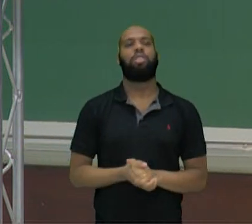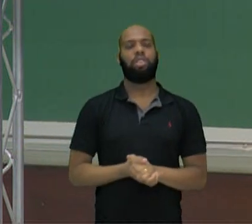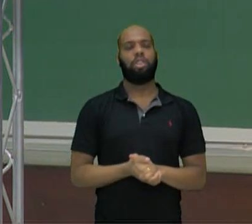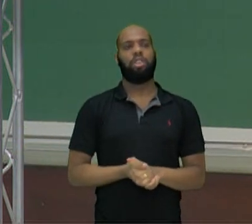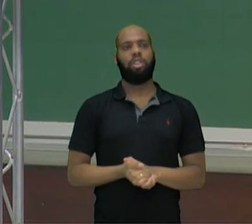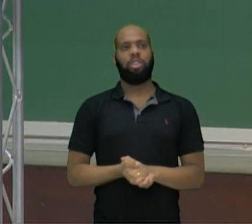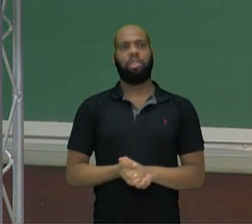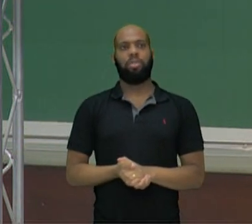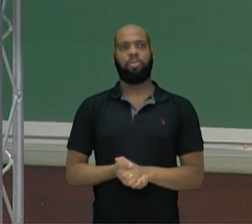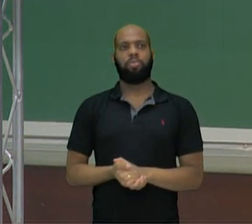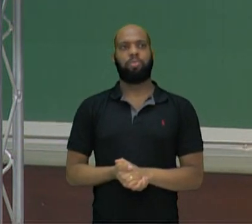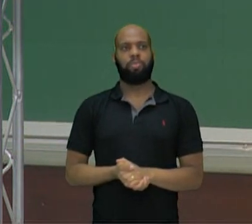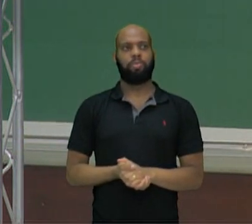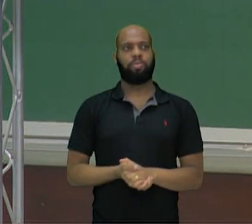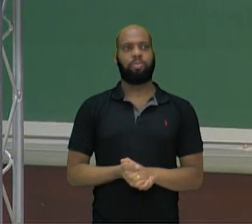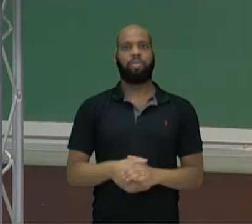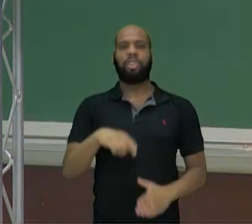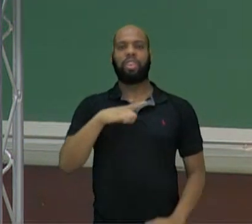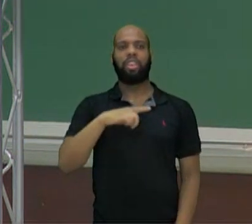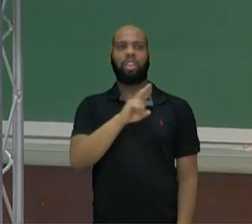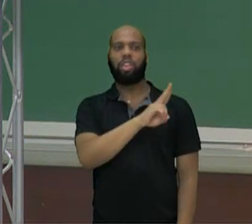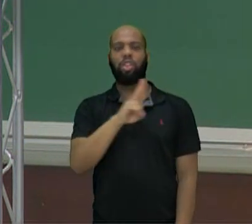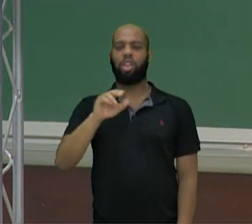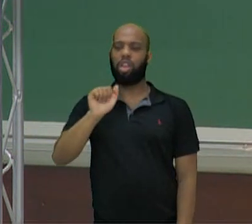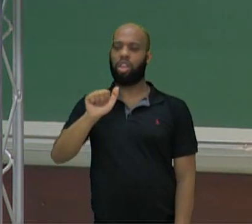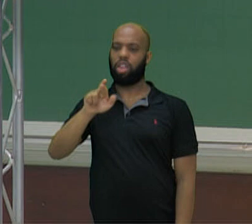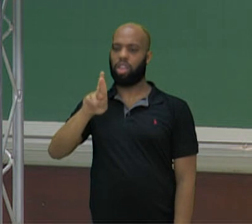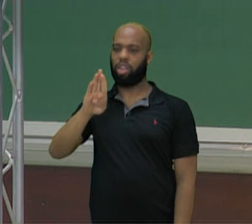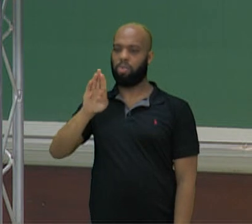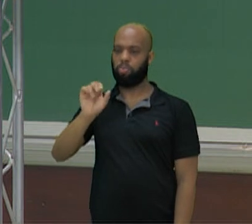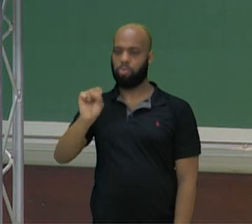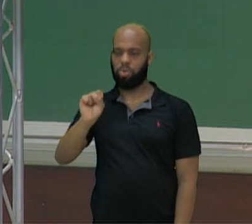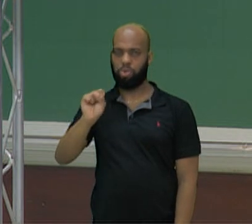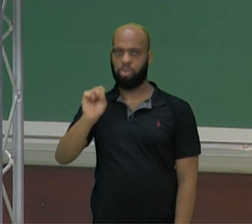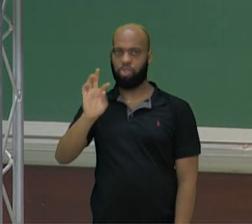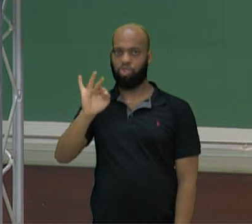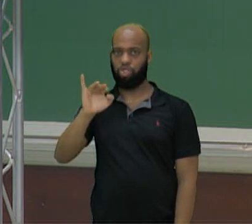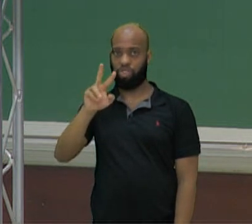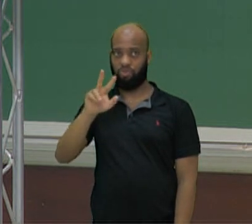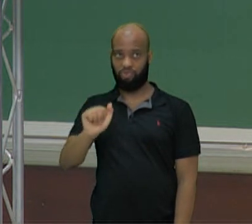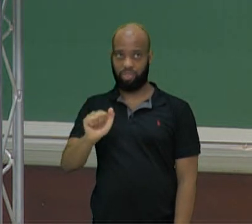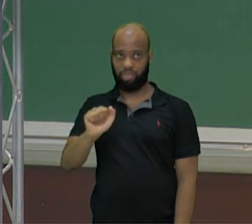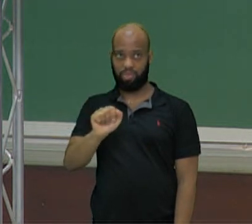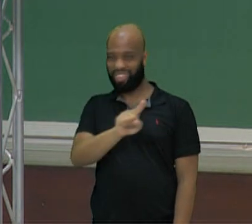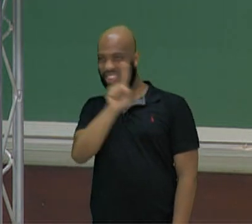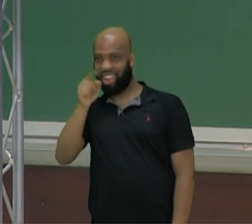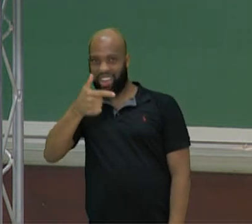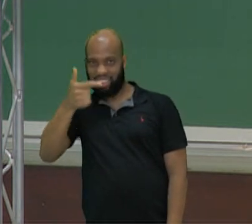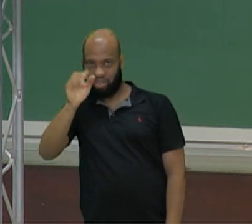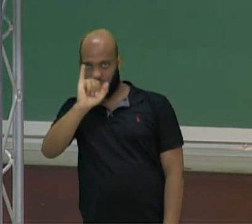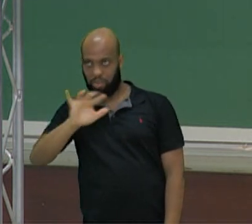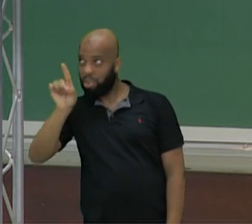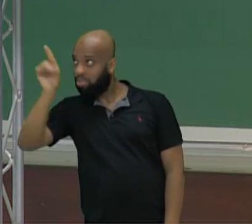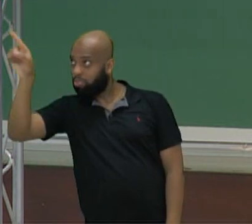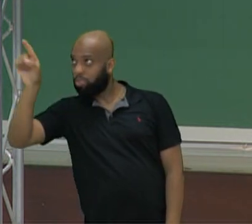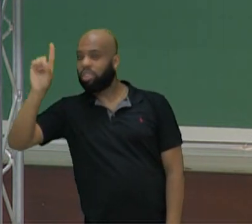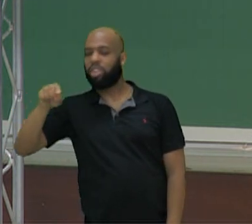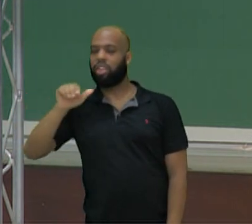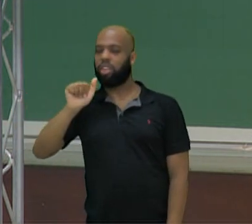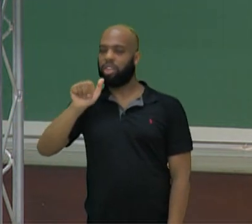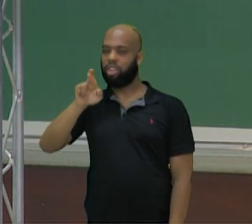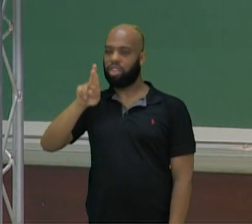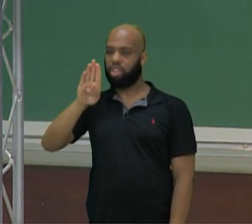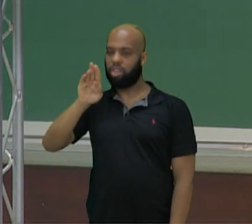né? Desculpa, arbustiva. A arbórea é essa aqui. Ali é arbustiva, uma vegetação